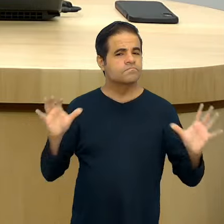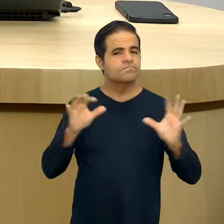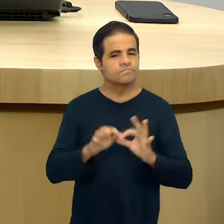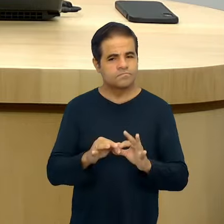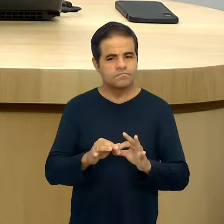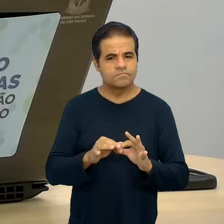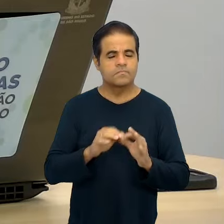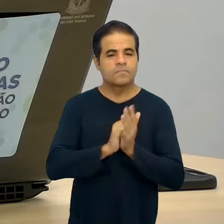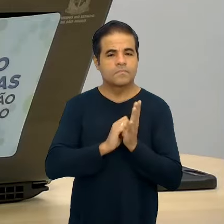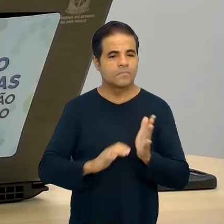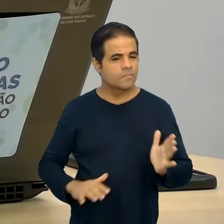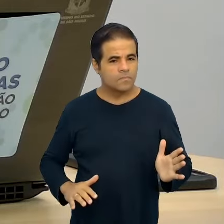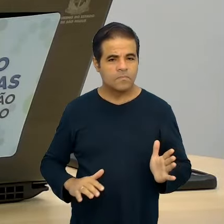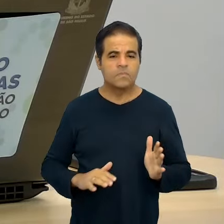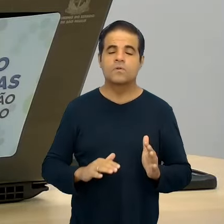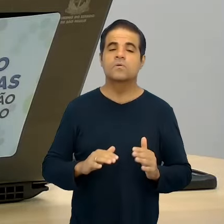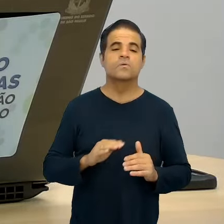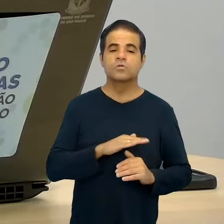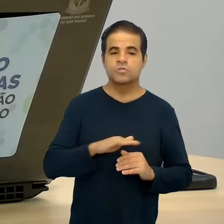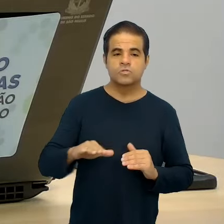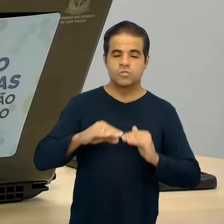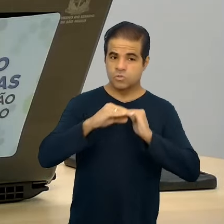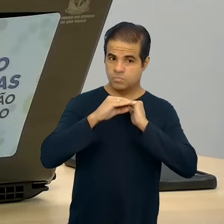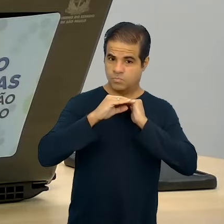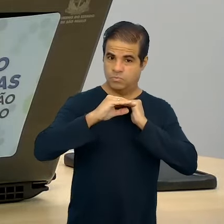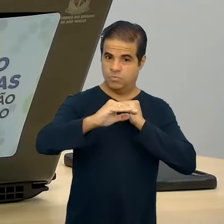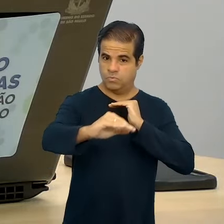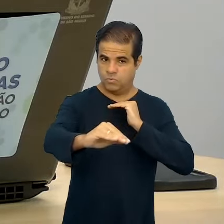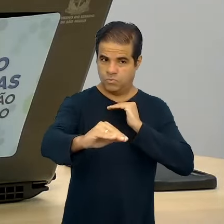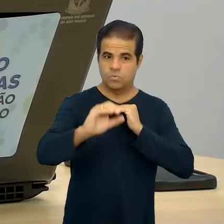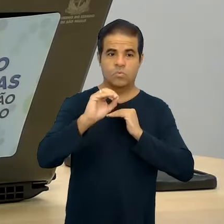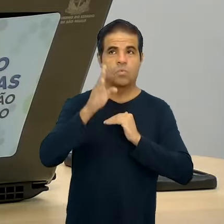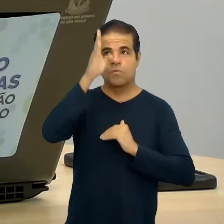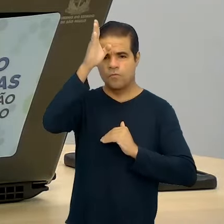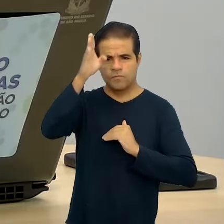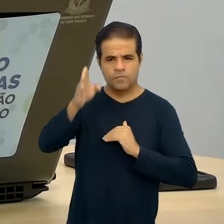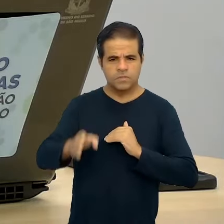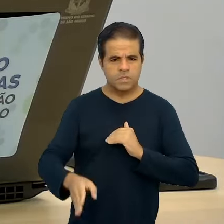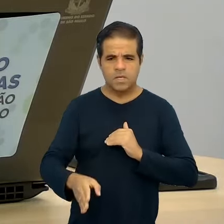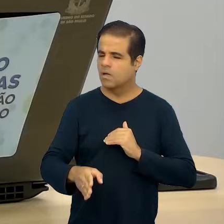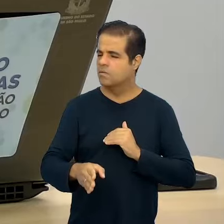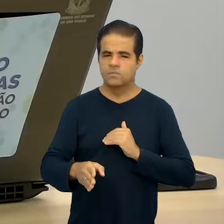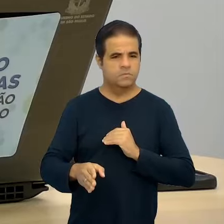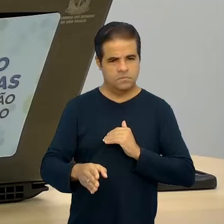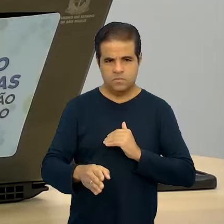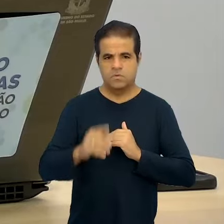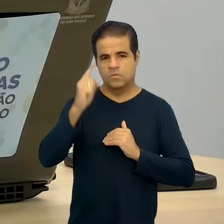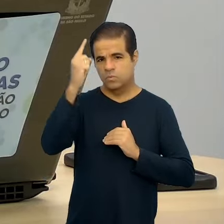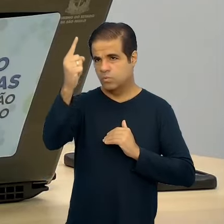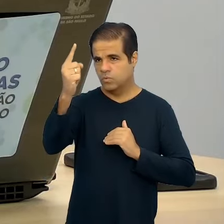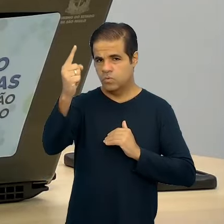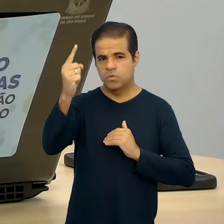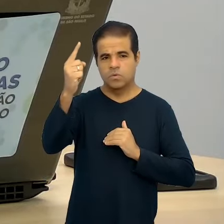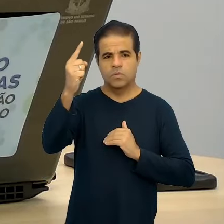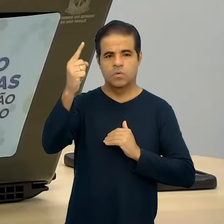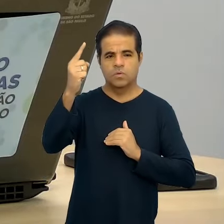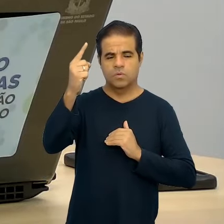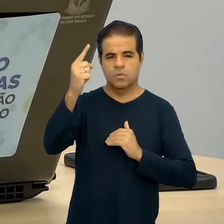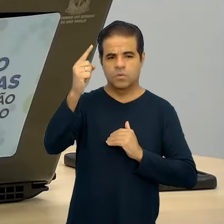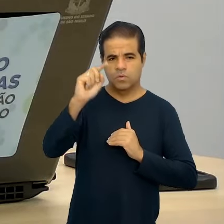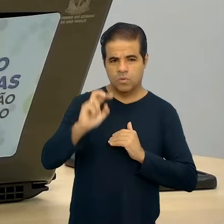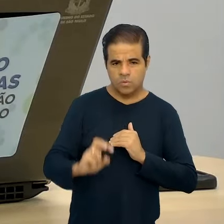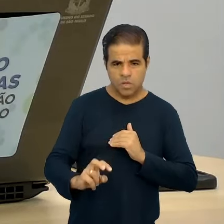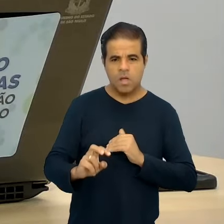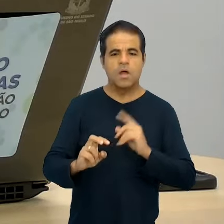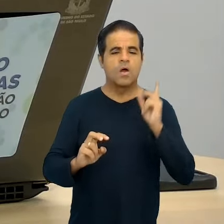das atividades, elas não são só na horizontal ou na vertical. Né? A atividade 1 fala com a atividade 5